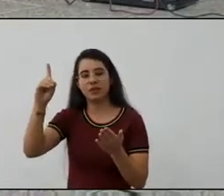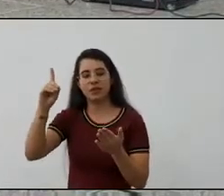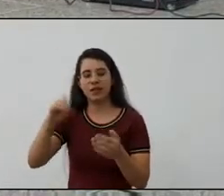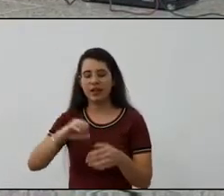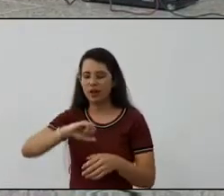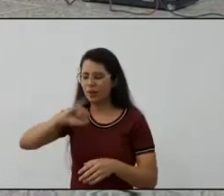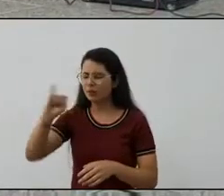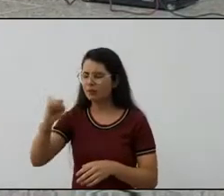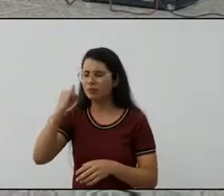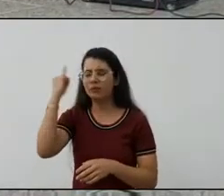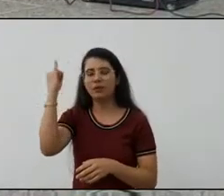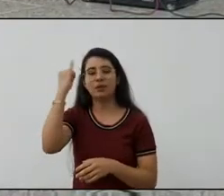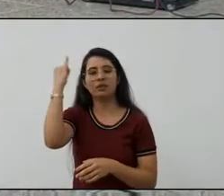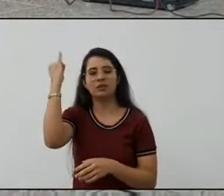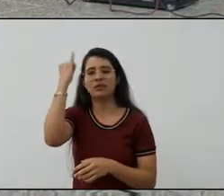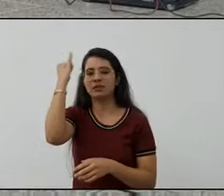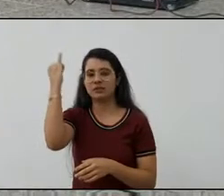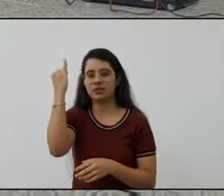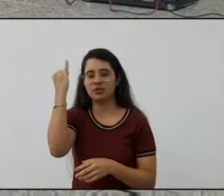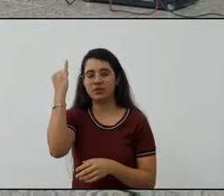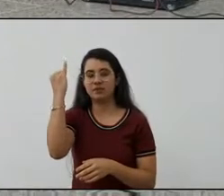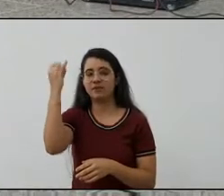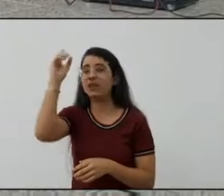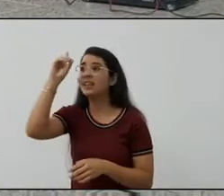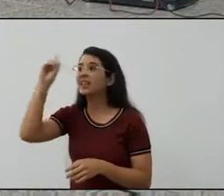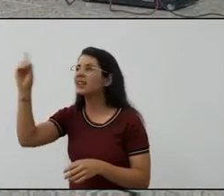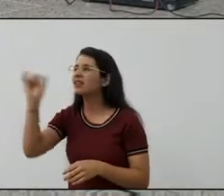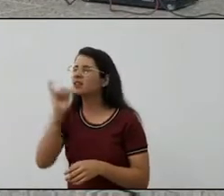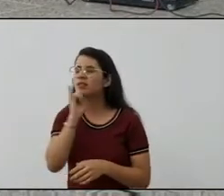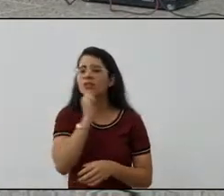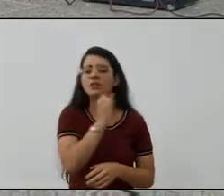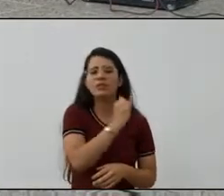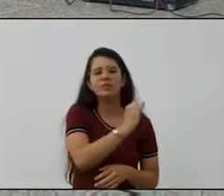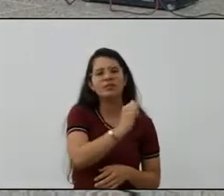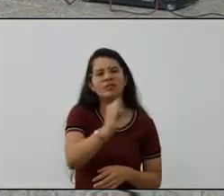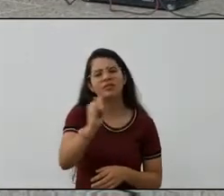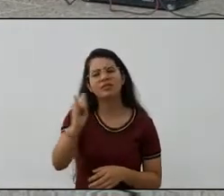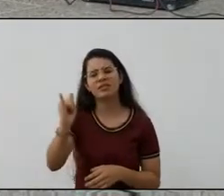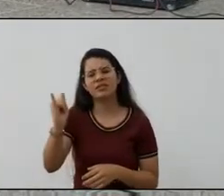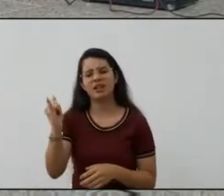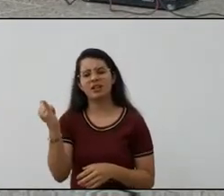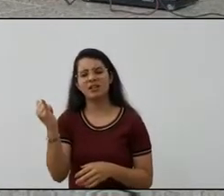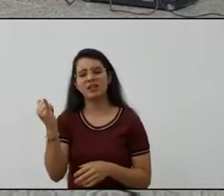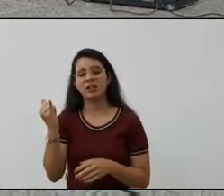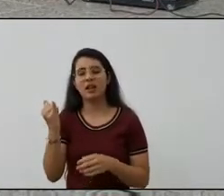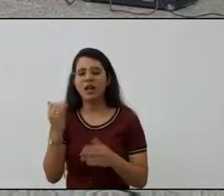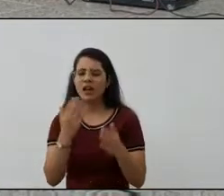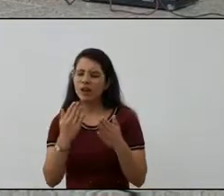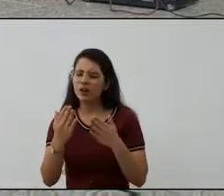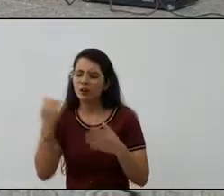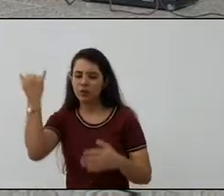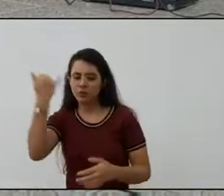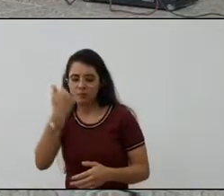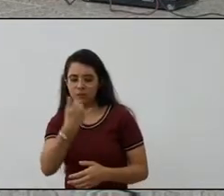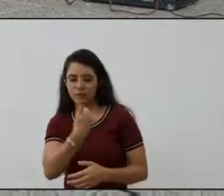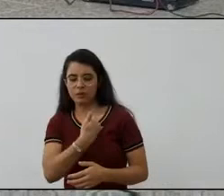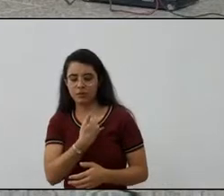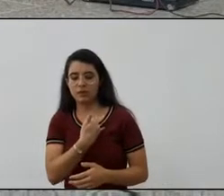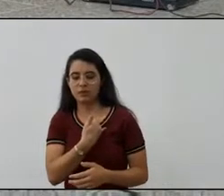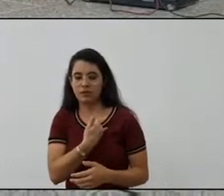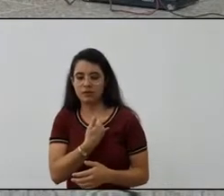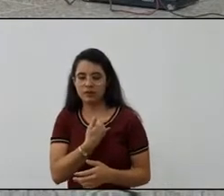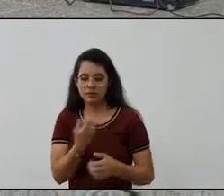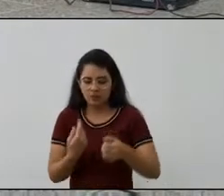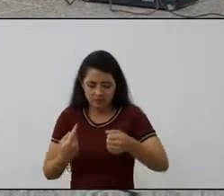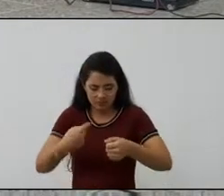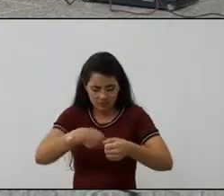culto. Então, Deus, fala aquilo que o Senhor falou ao meu coração, ao coração dos teus servos. Com a profundeza do